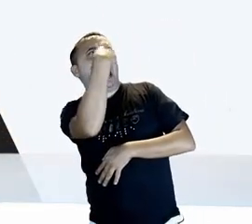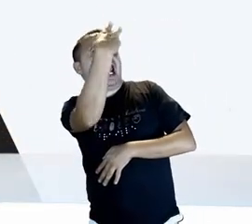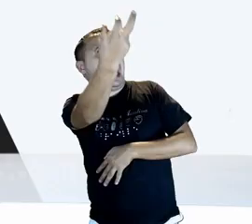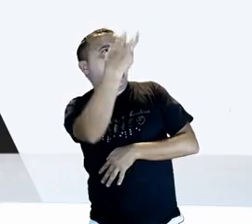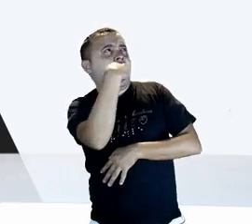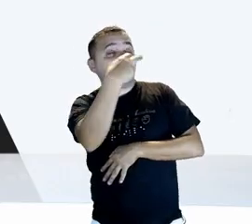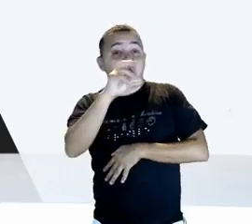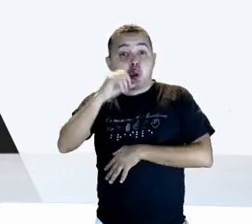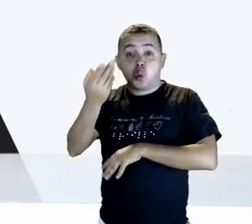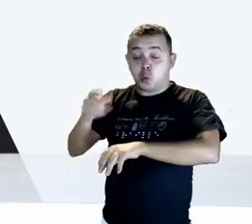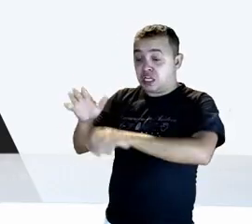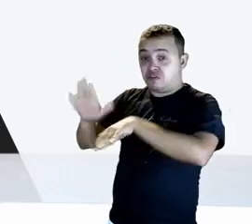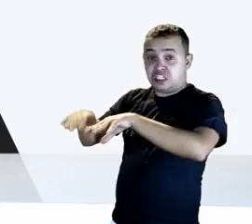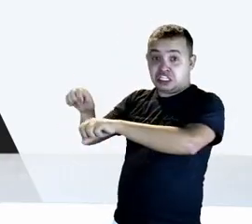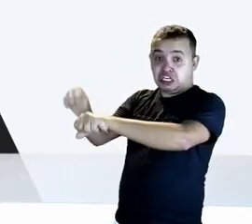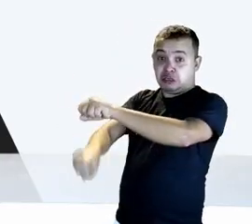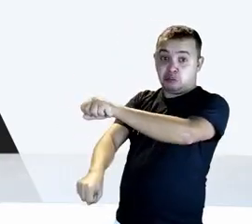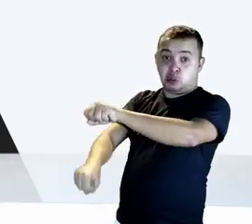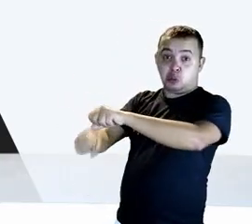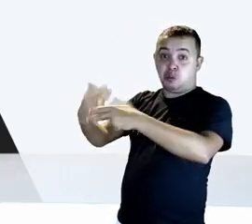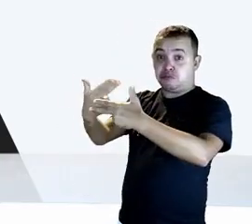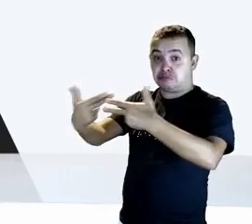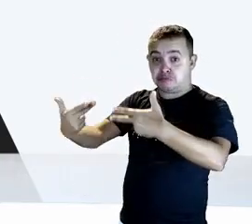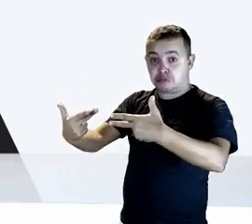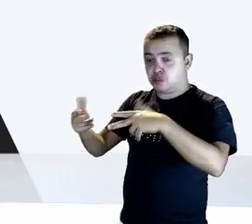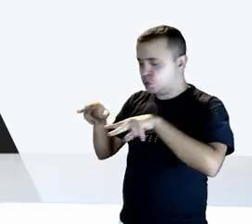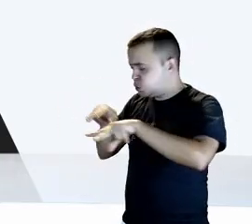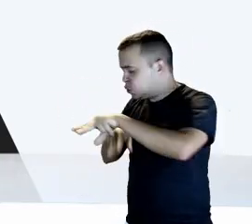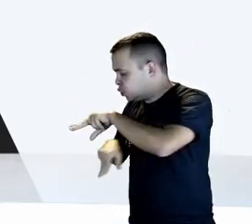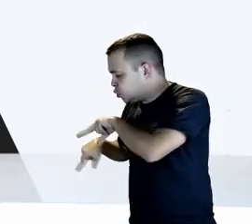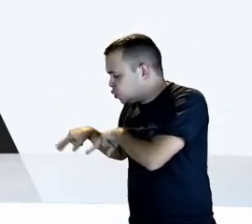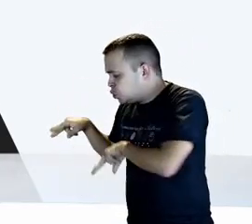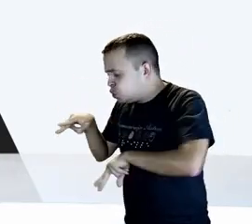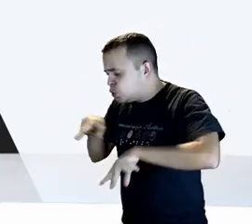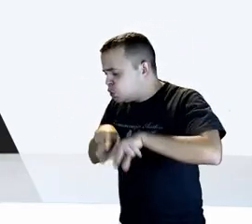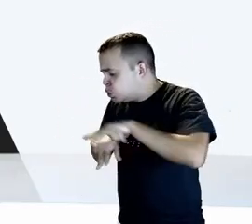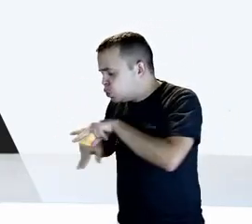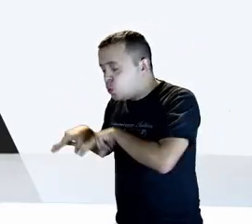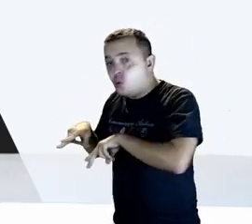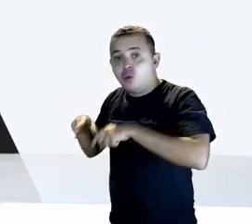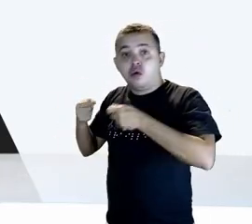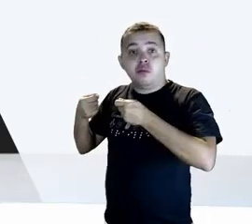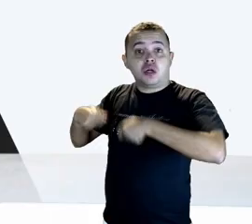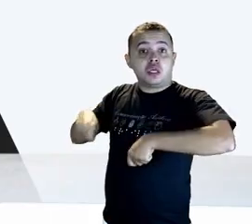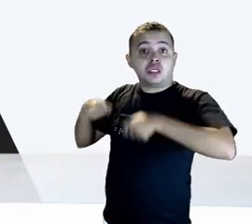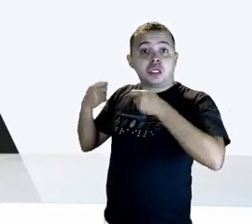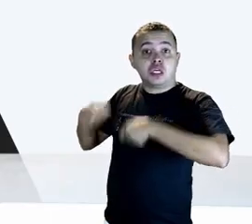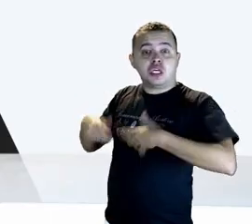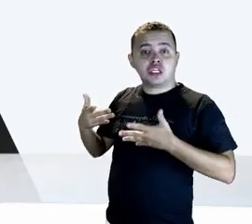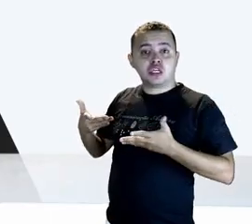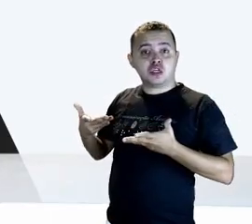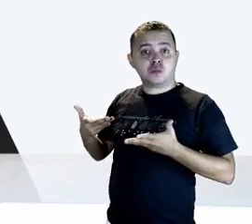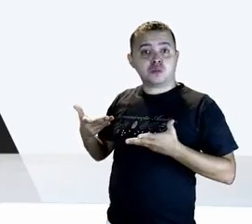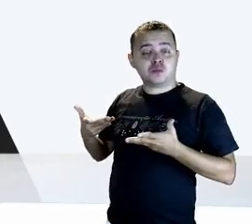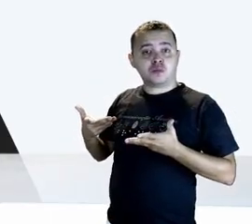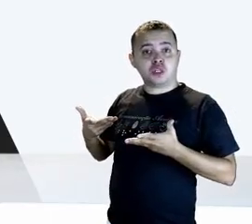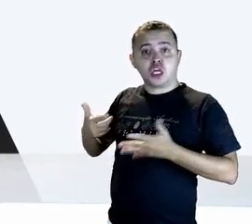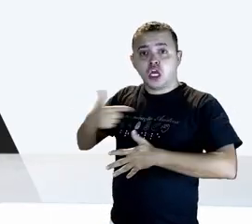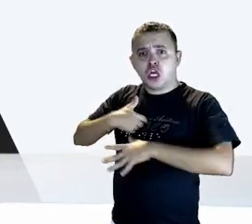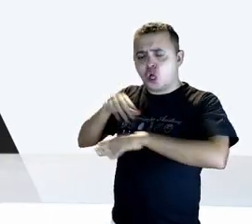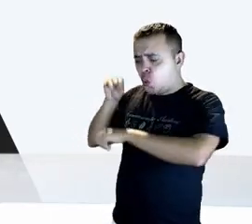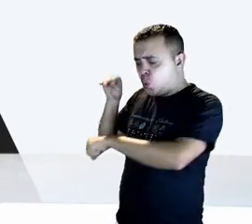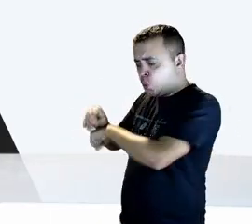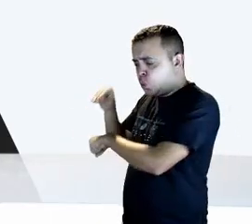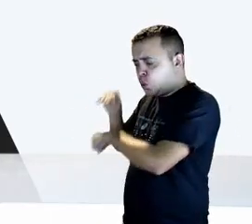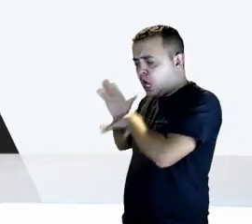graus variáveis, contaminação se não adequadamente tratado, e para que a gente possa fazer os